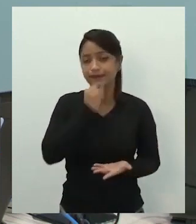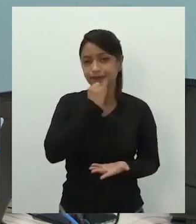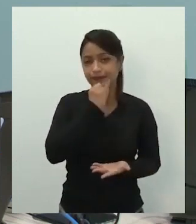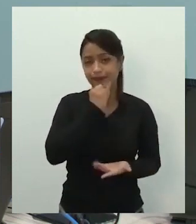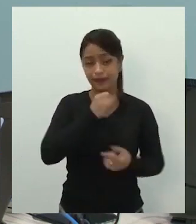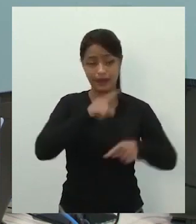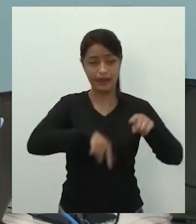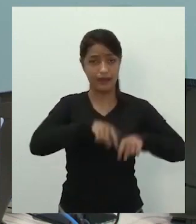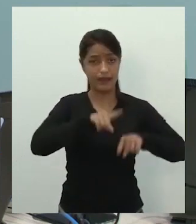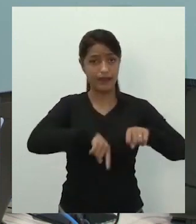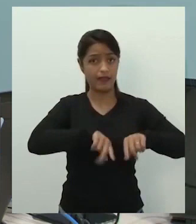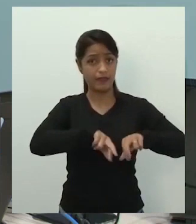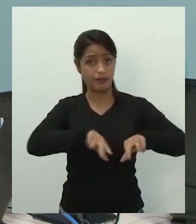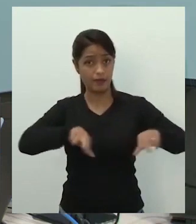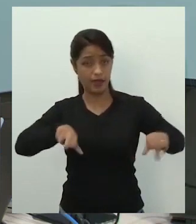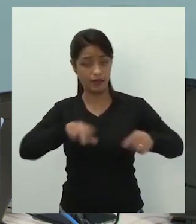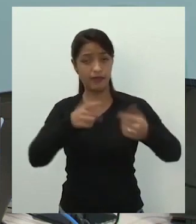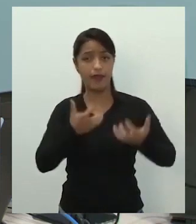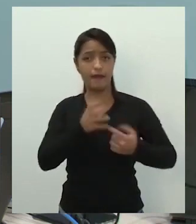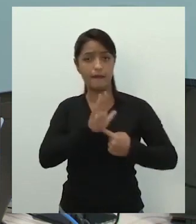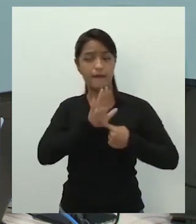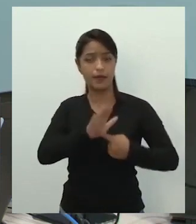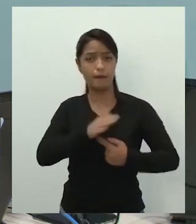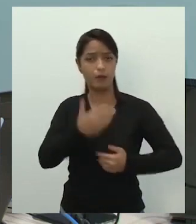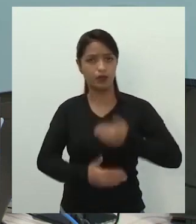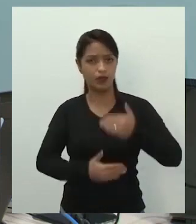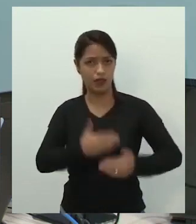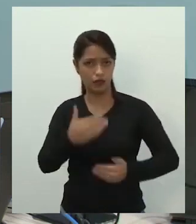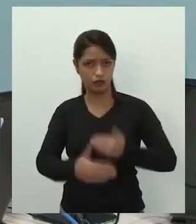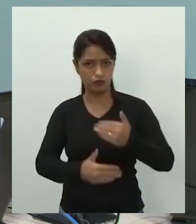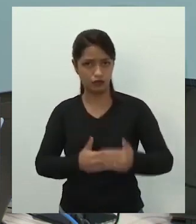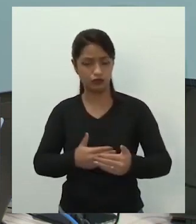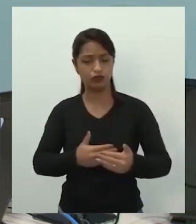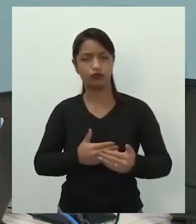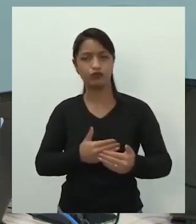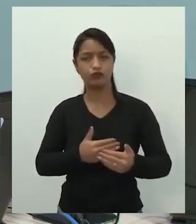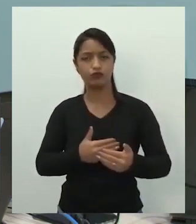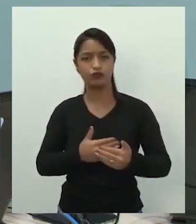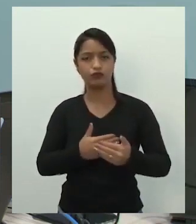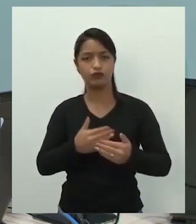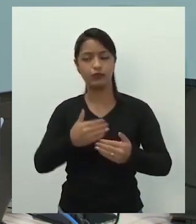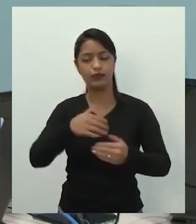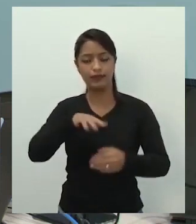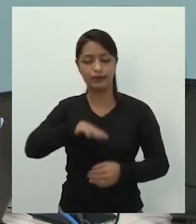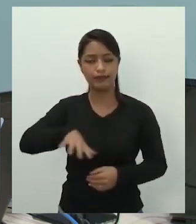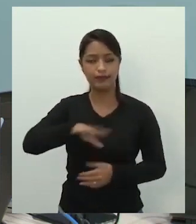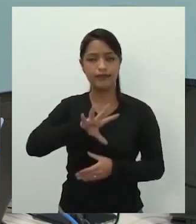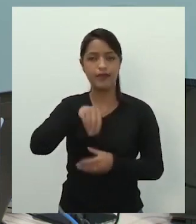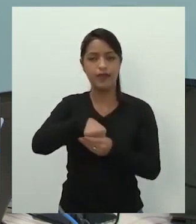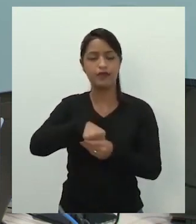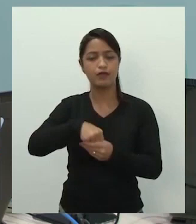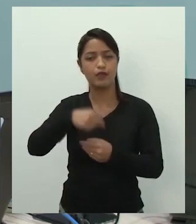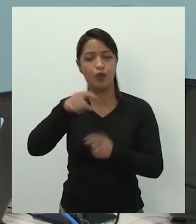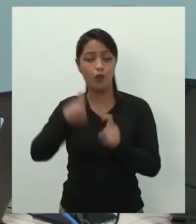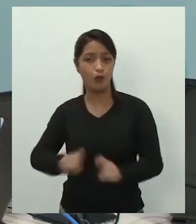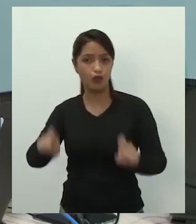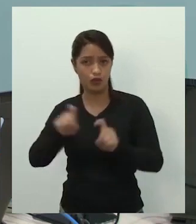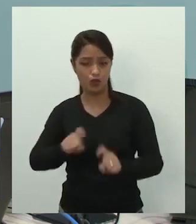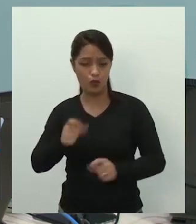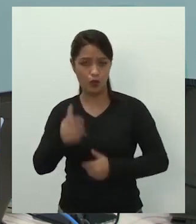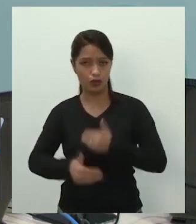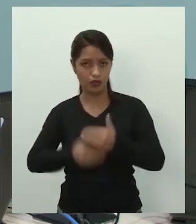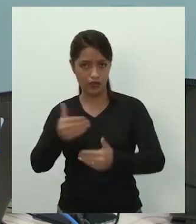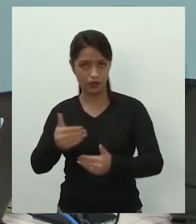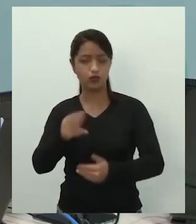que sintetiza um determinado processo com interface no pensamento computacional, uma vez que ele é